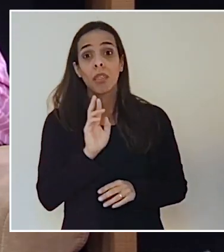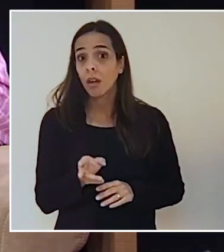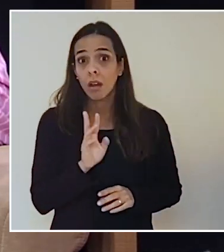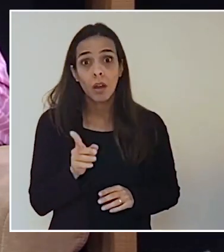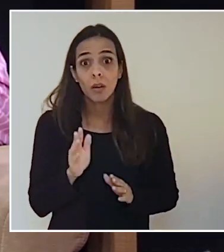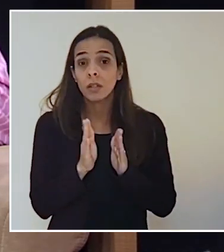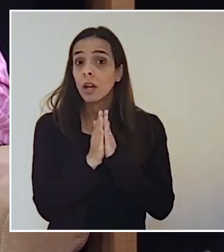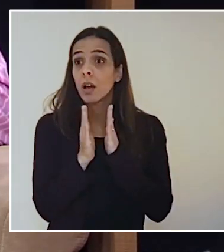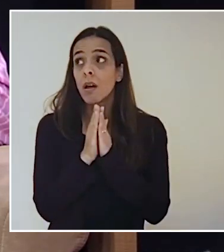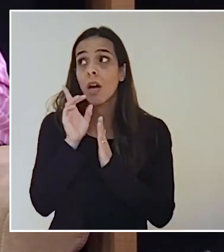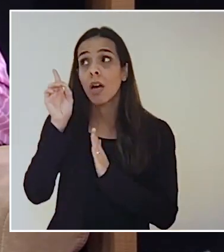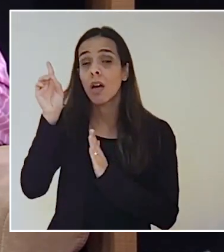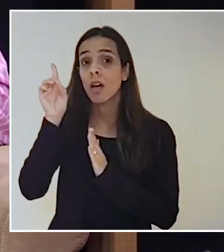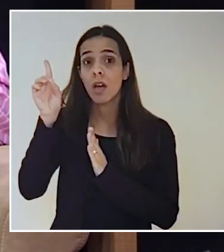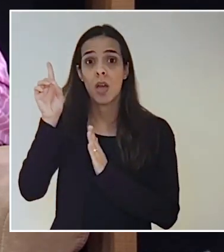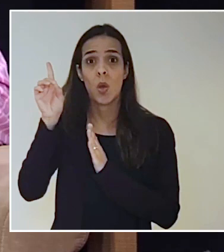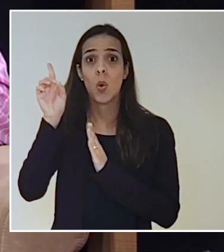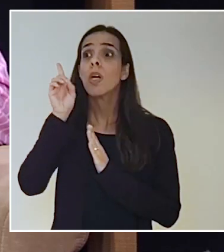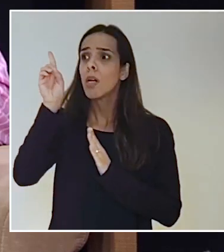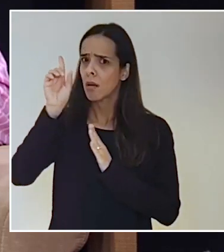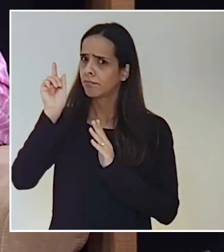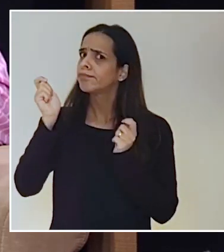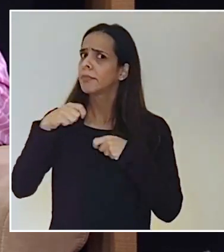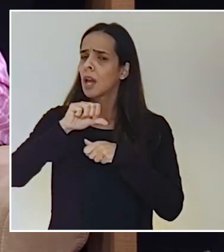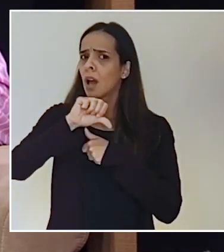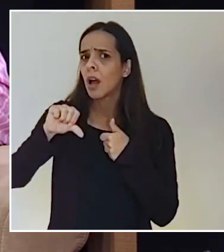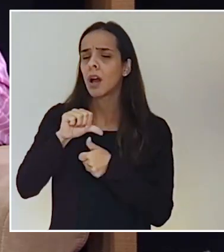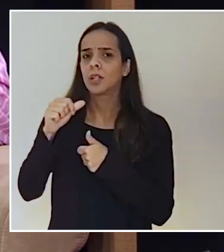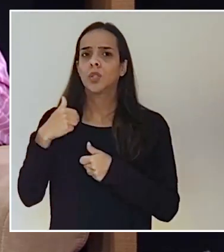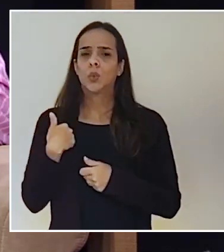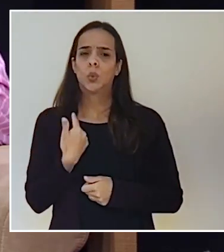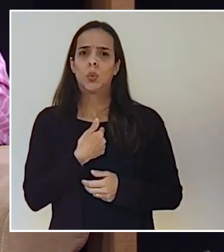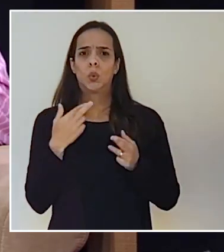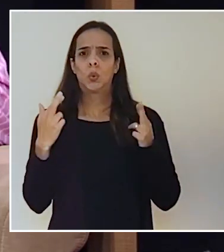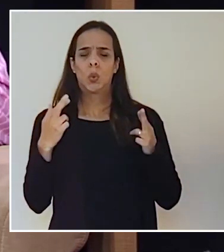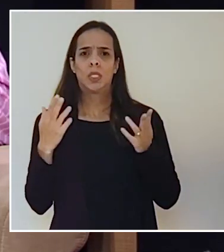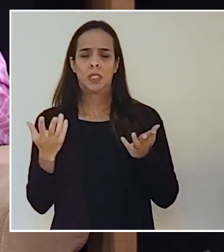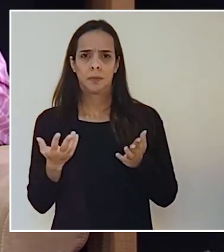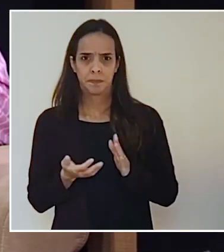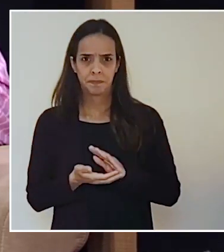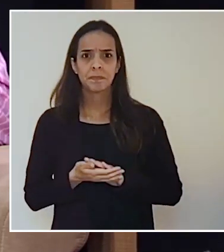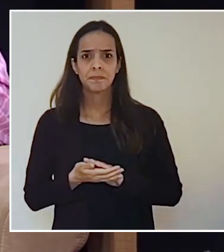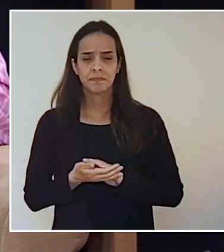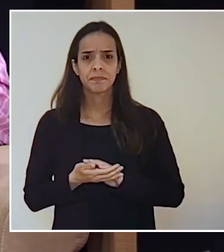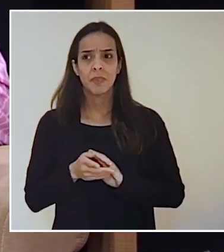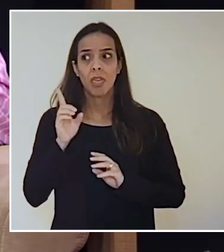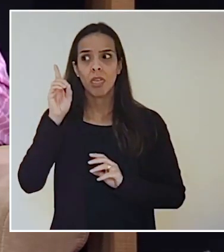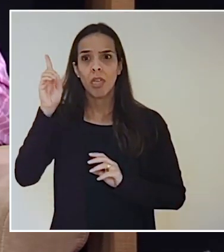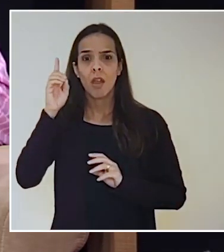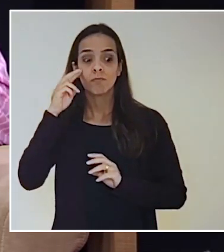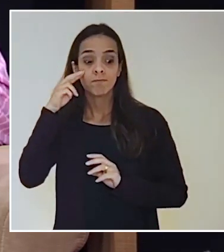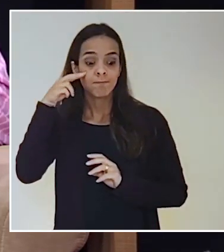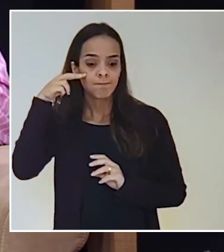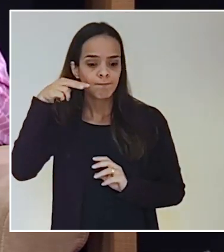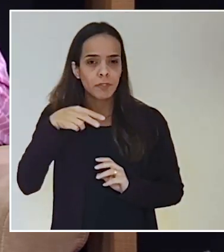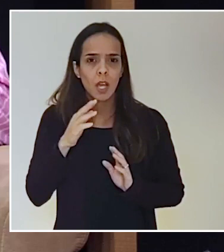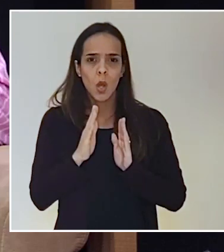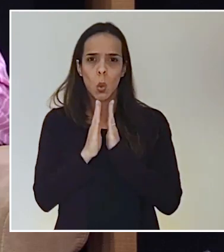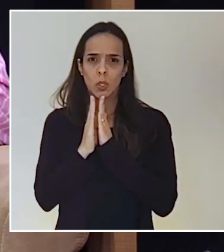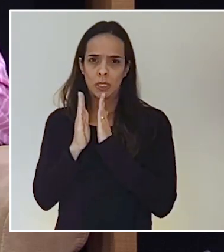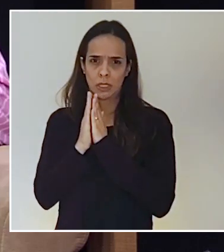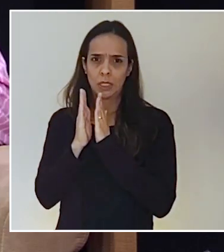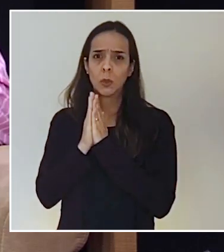sorte. O Deus que ouve a nossa oração. O Deus que escuta os gemidos da nossa